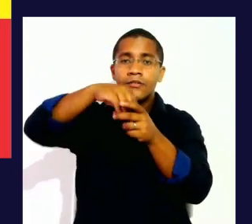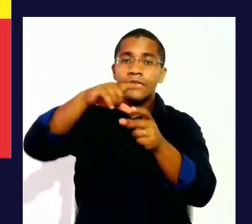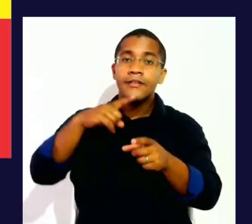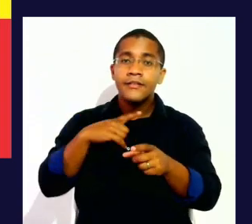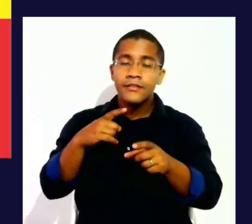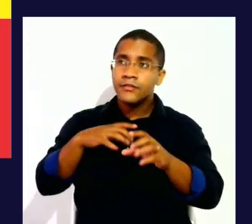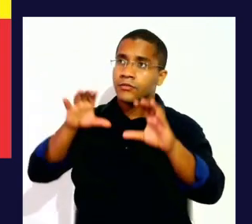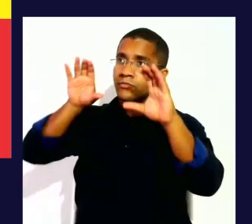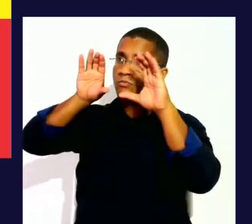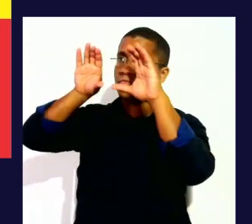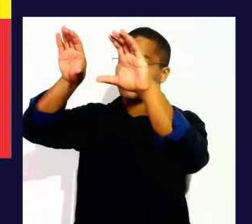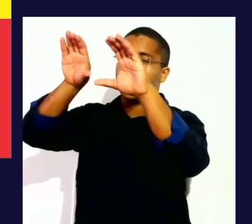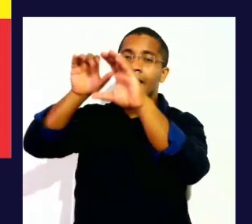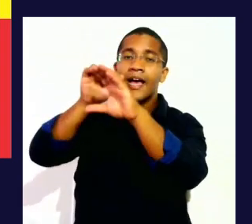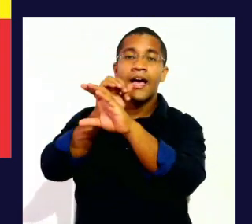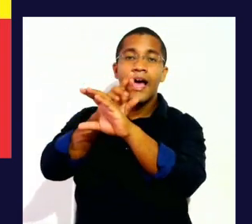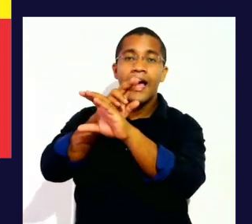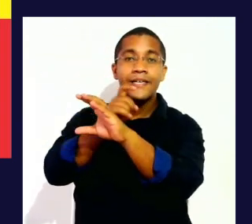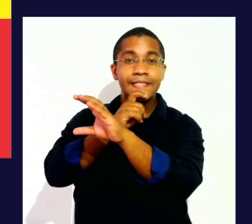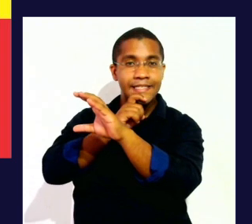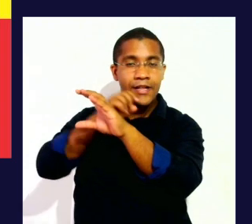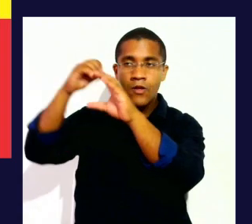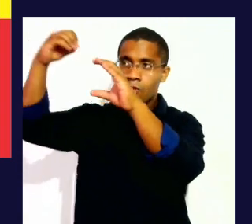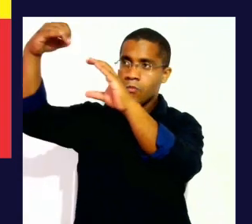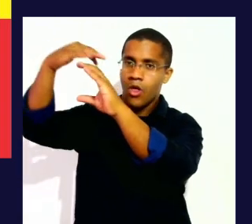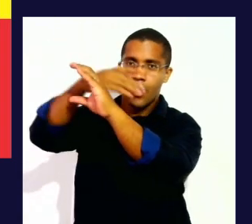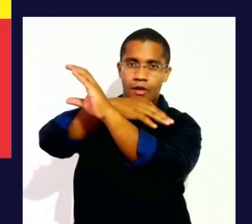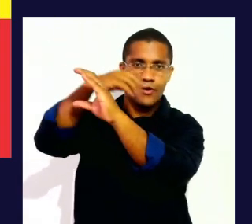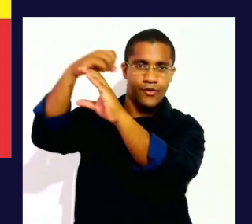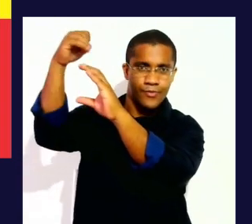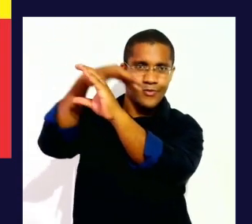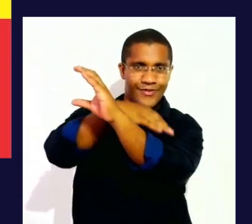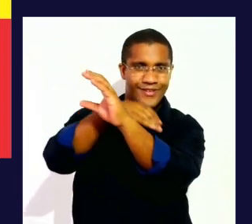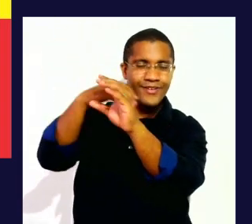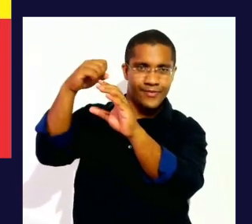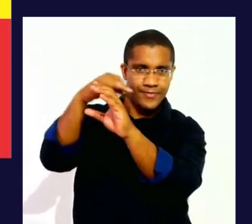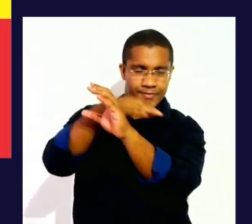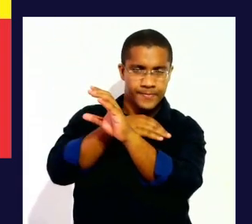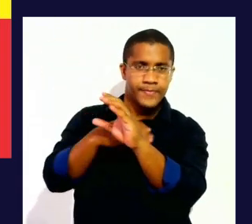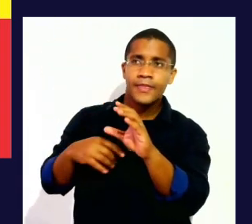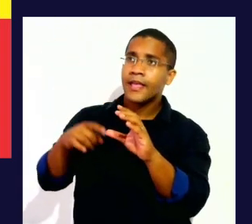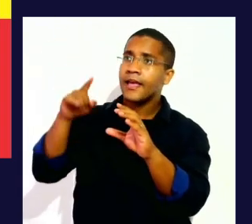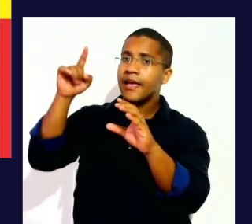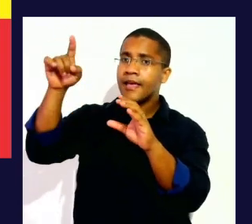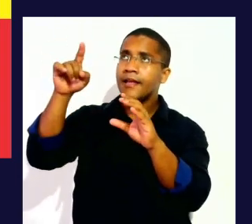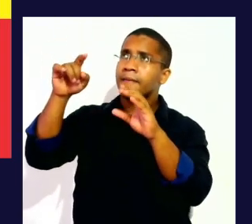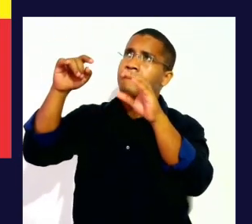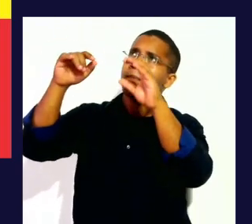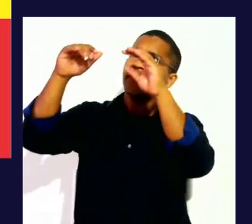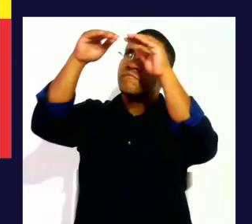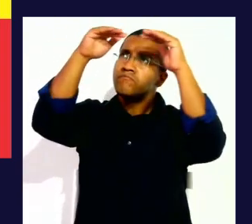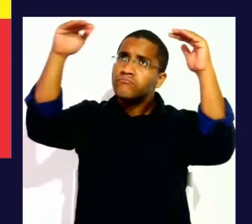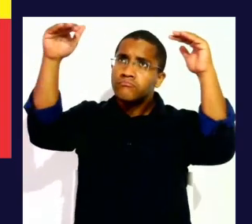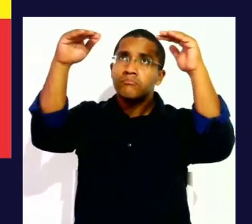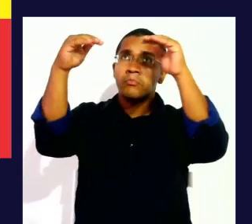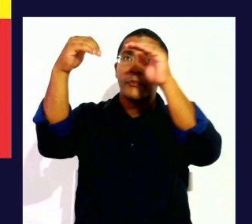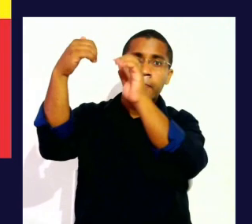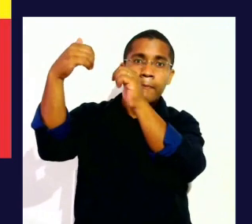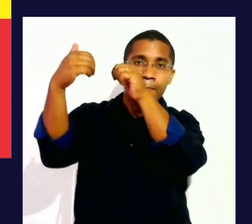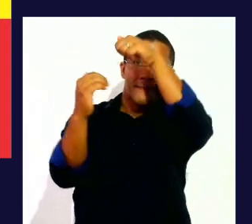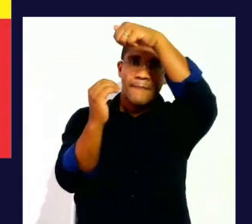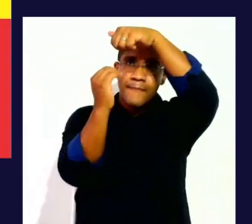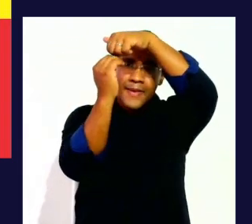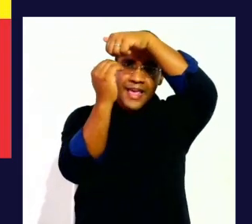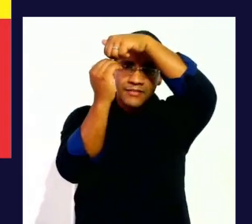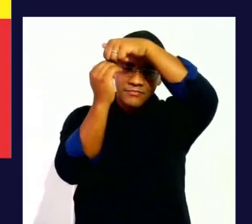você esteja, seja ligado um aparelho de ar-condicionado que esteja posicionado próximo ao teto. Observamos